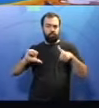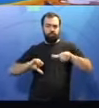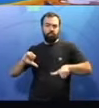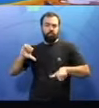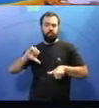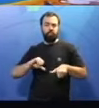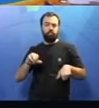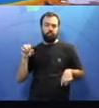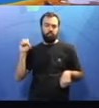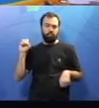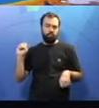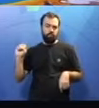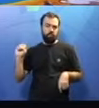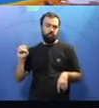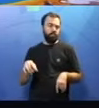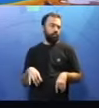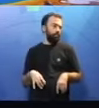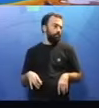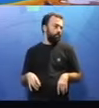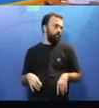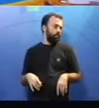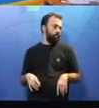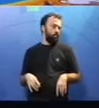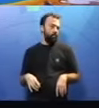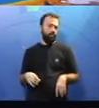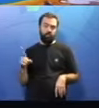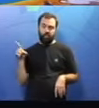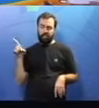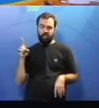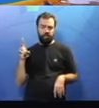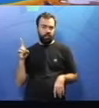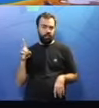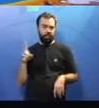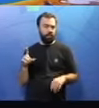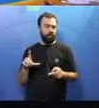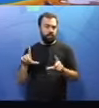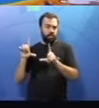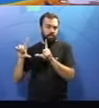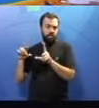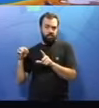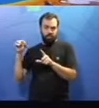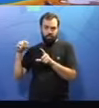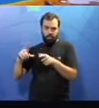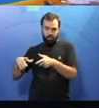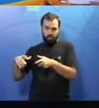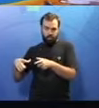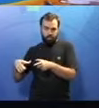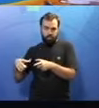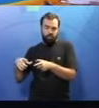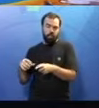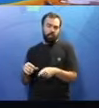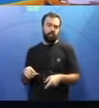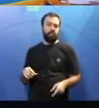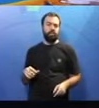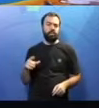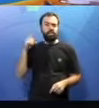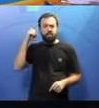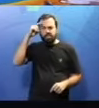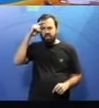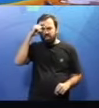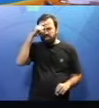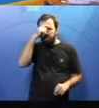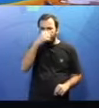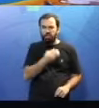Esse ambiente ácido, possivelmente, outros seres vivos não vivem. E essa temperatura que esse bicho sobrevive, algumas sobrevivem